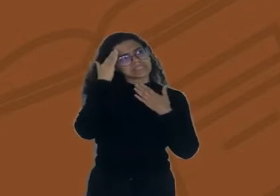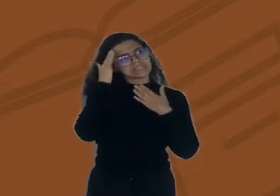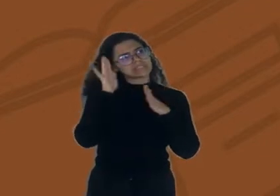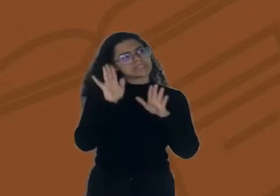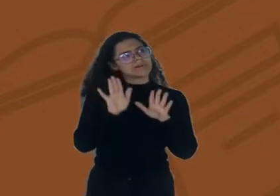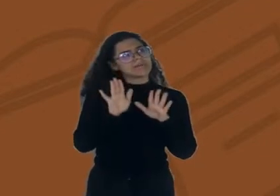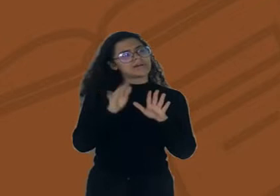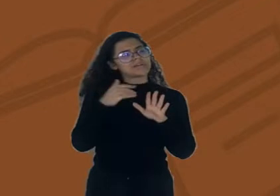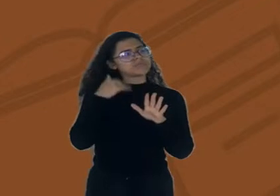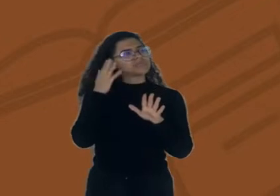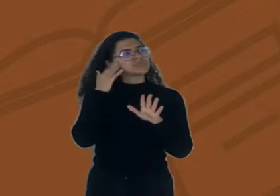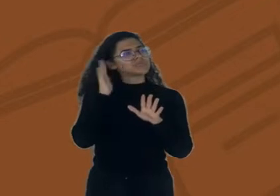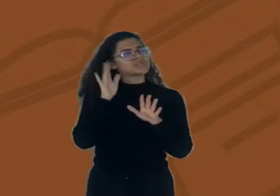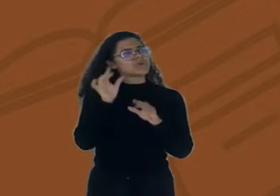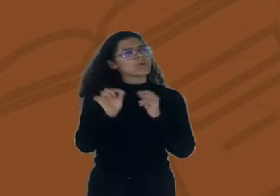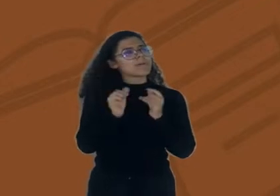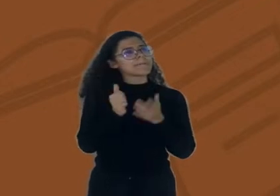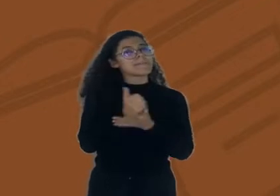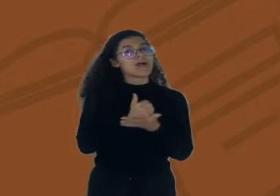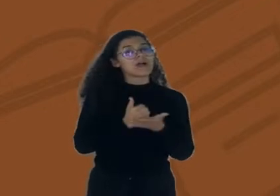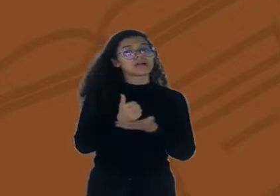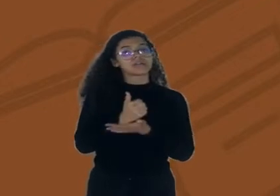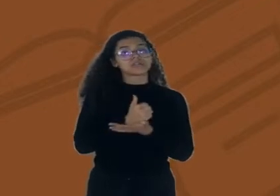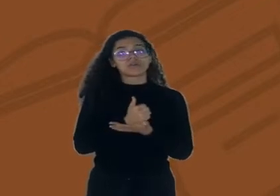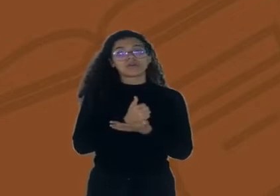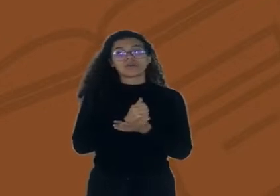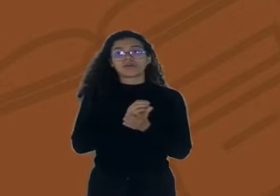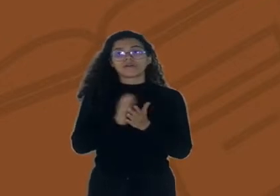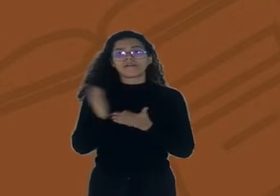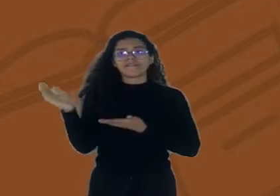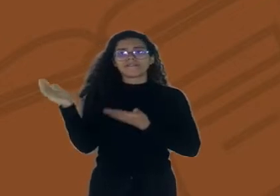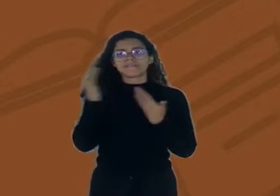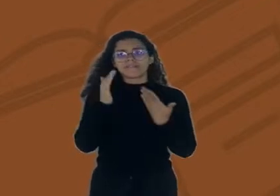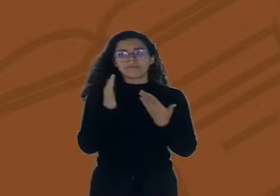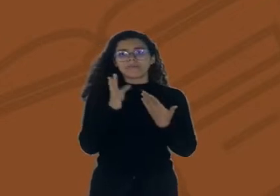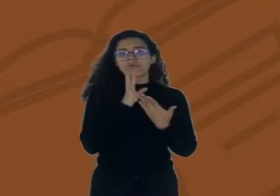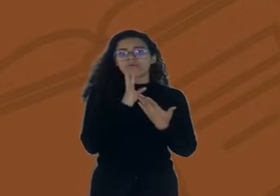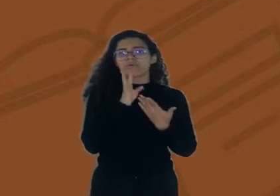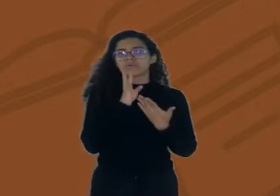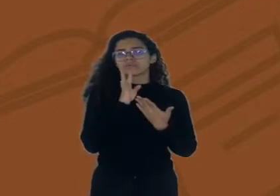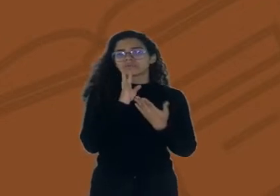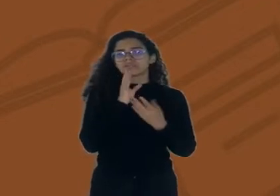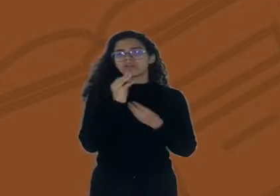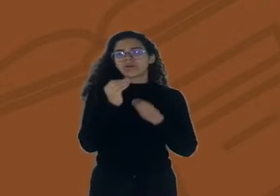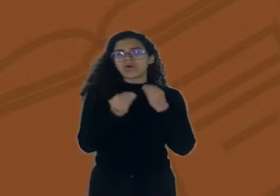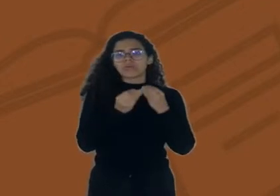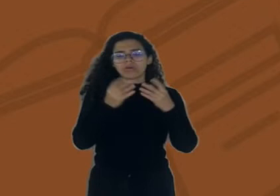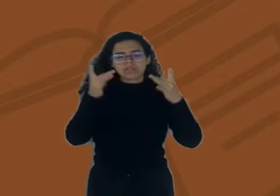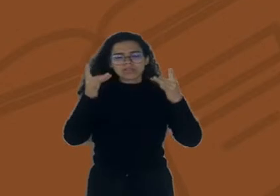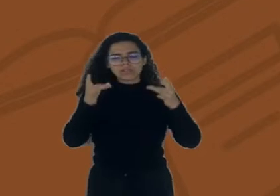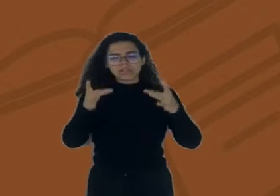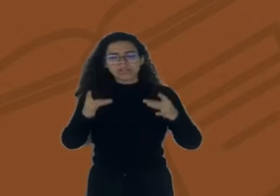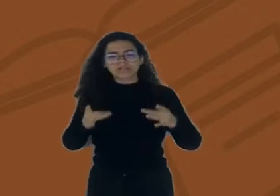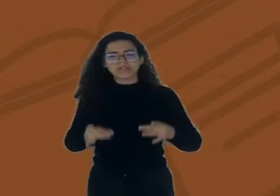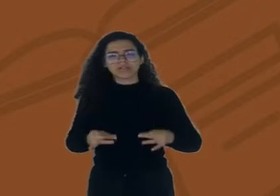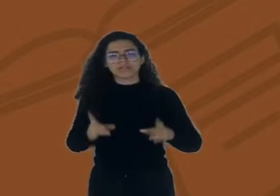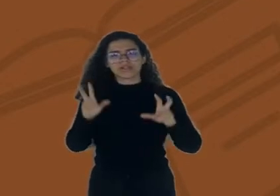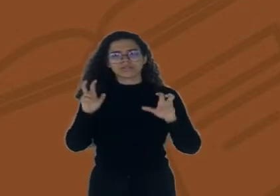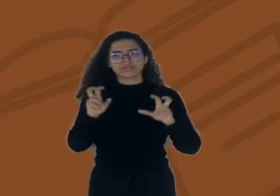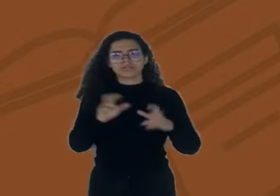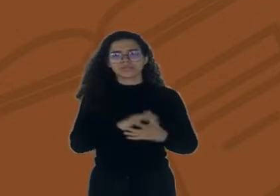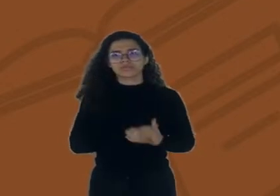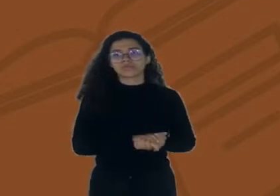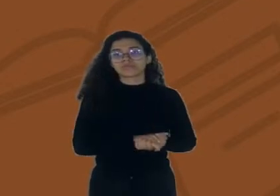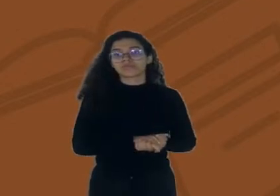são as funções básicas do sistema nervoso. Vamos conhecer um pouquinho com mais detalhe e clareza sobre o sistema